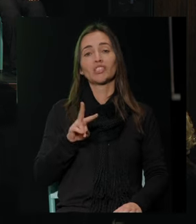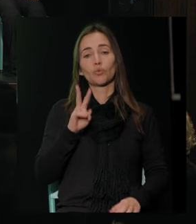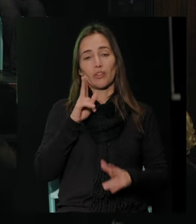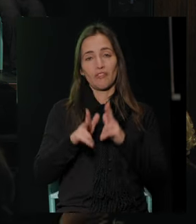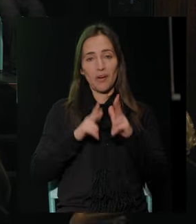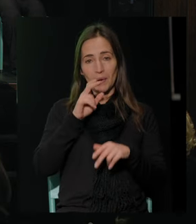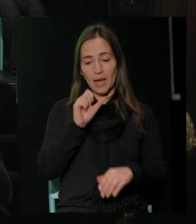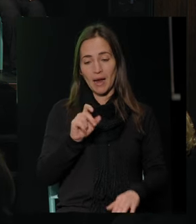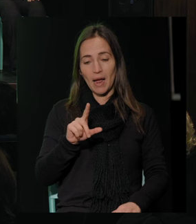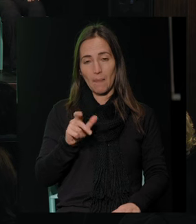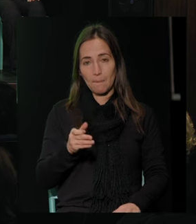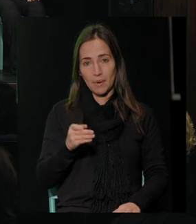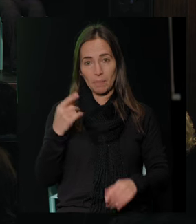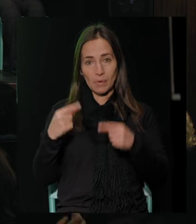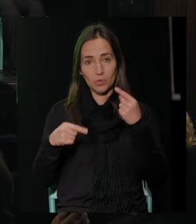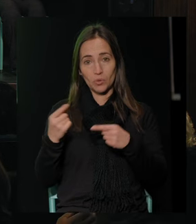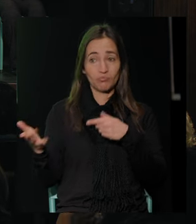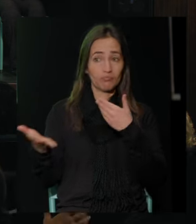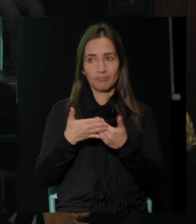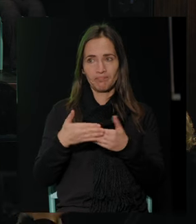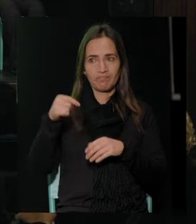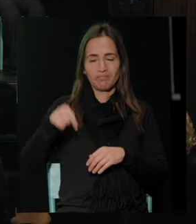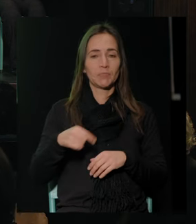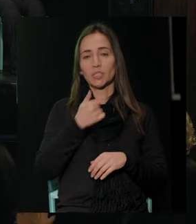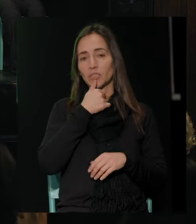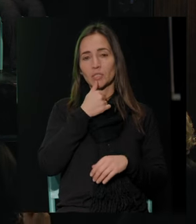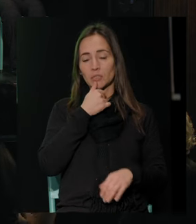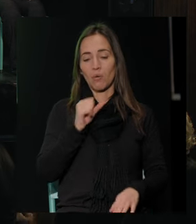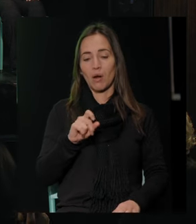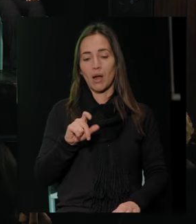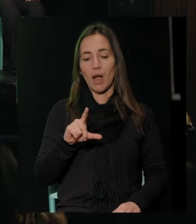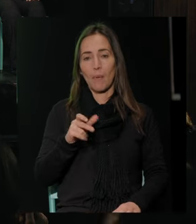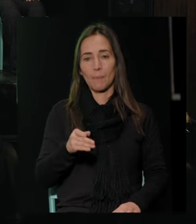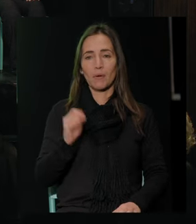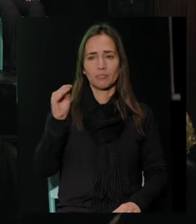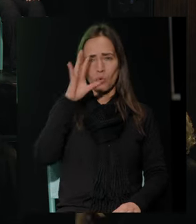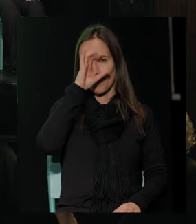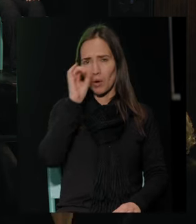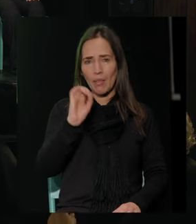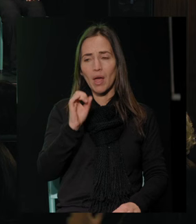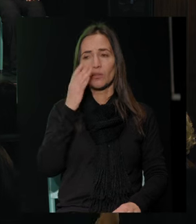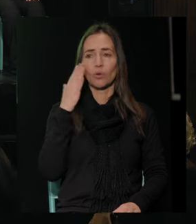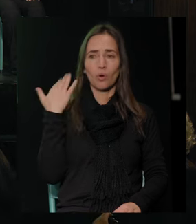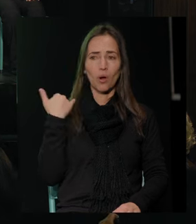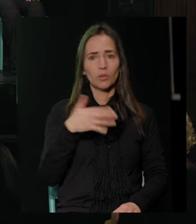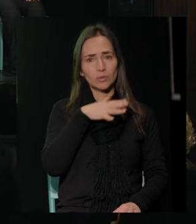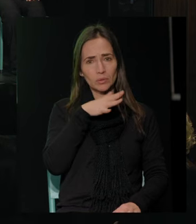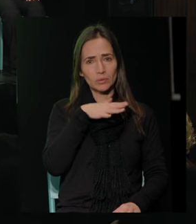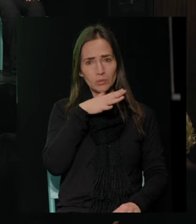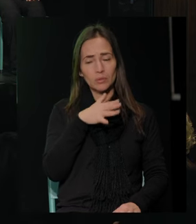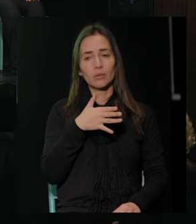fechou de maneira completamente inopinada, por decisão exclusiva da Galp, o governo nem sequer foi consultado, e o António Costa até fez declarações muito